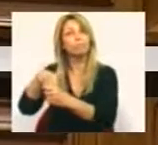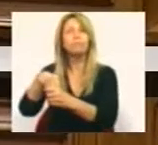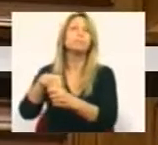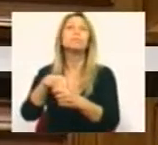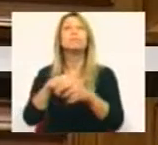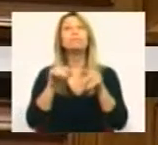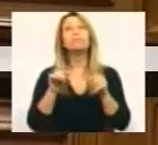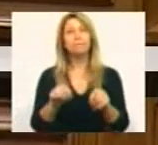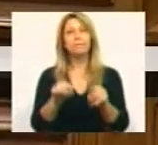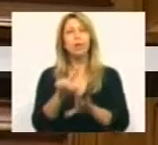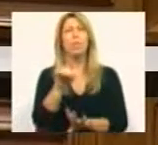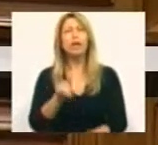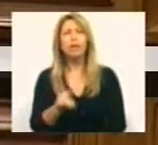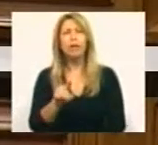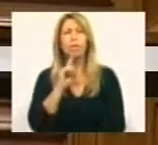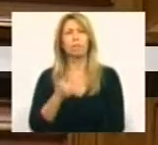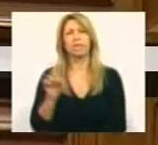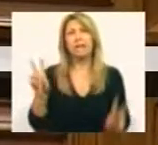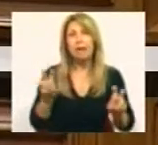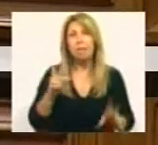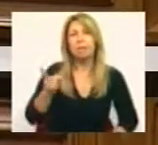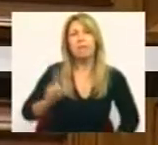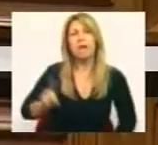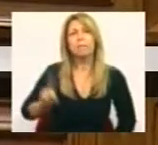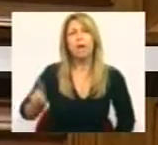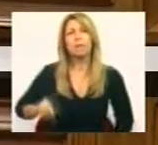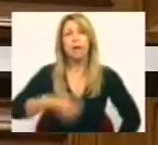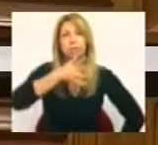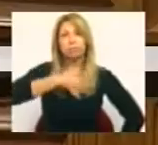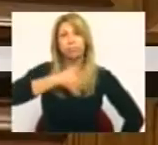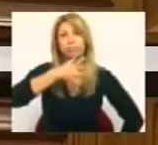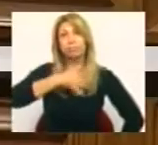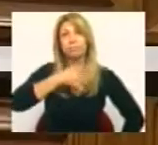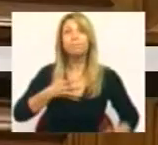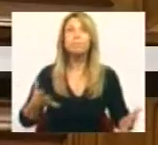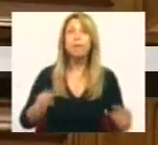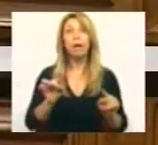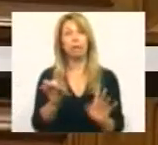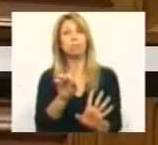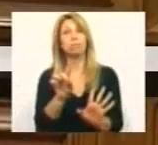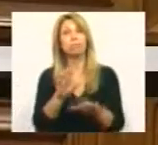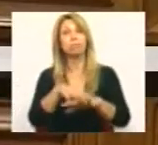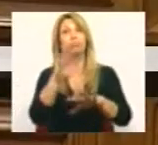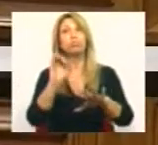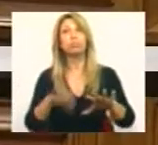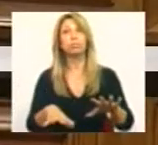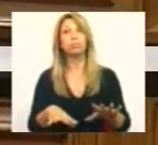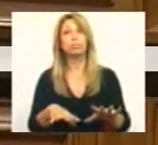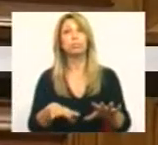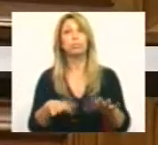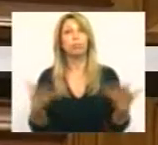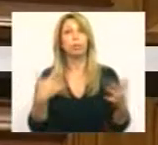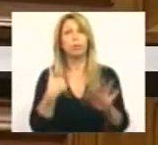esta é uma questão recorrente que nos é transmitida. A questão da insuficiência